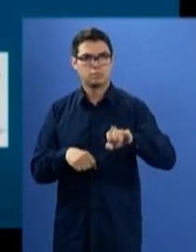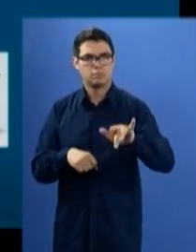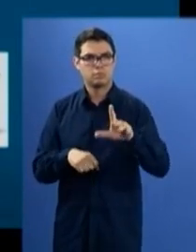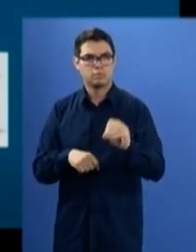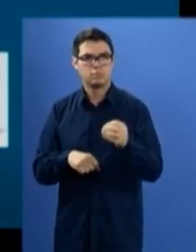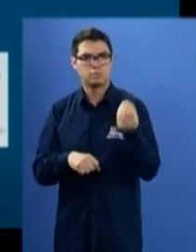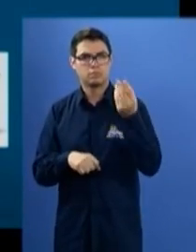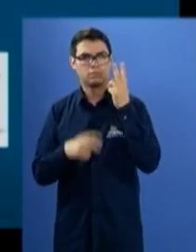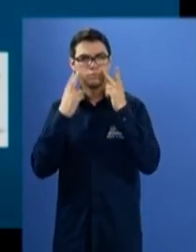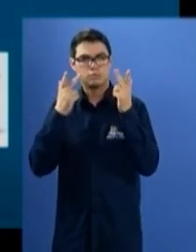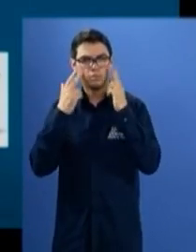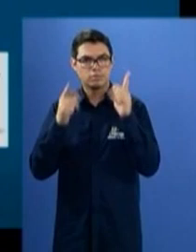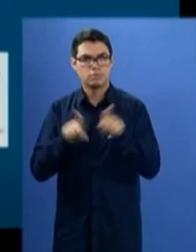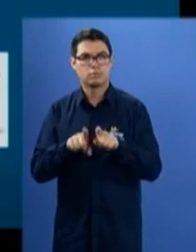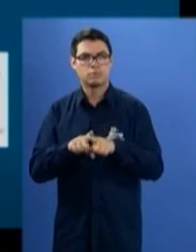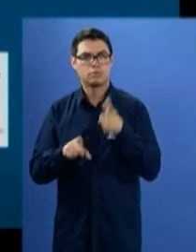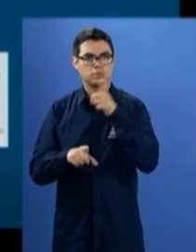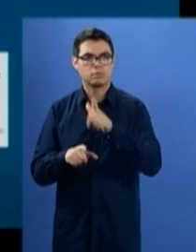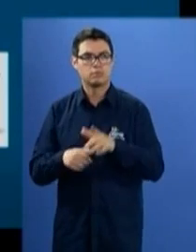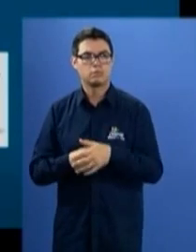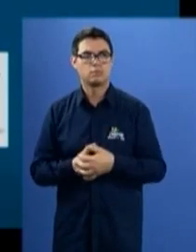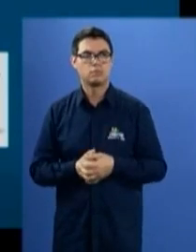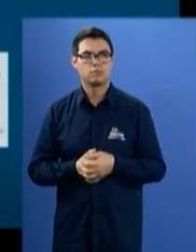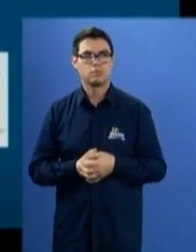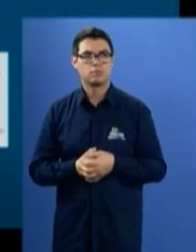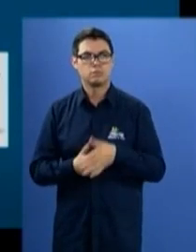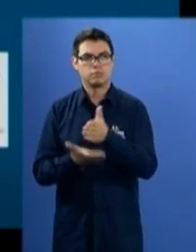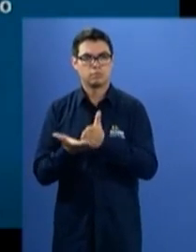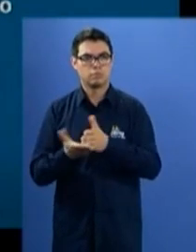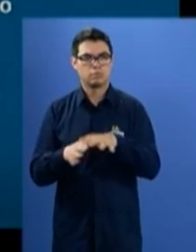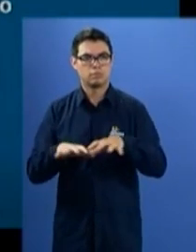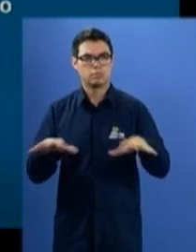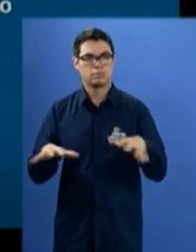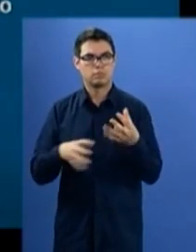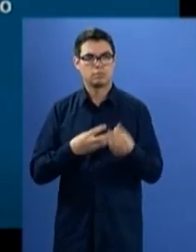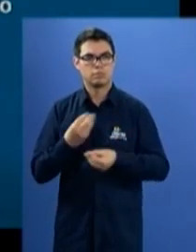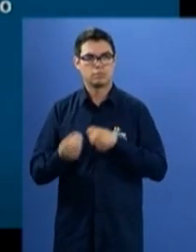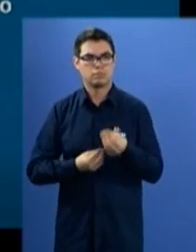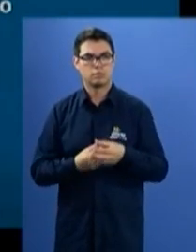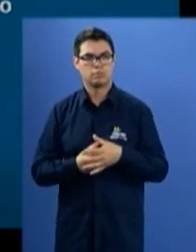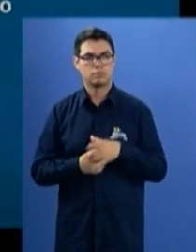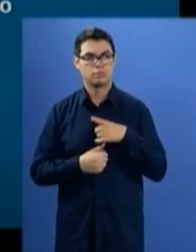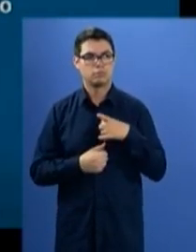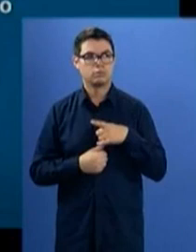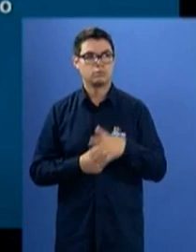de tolerâncias de fadiga e etc. A divisão das